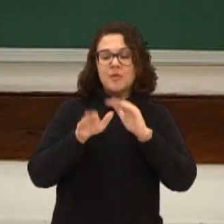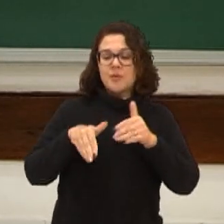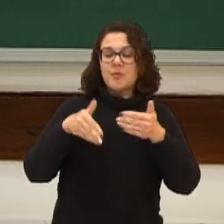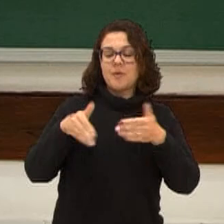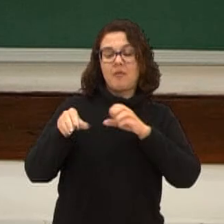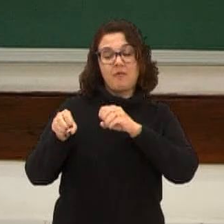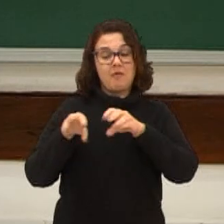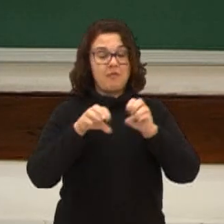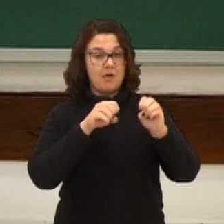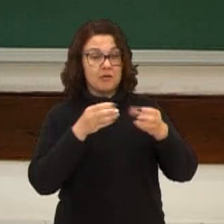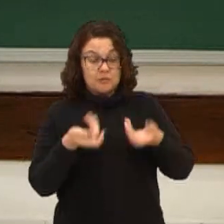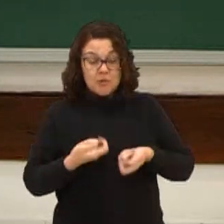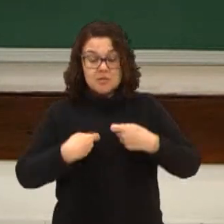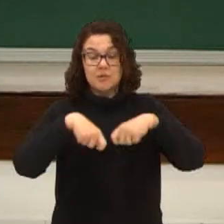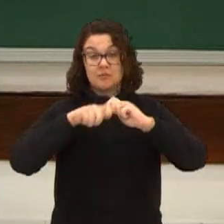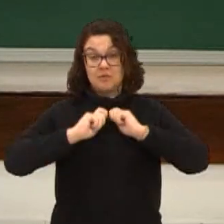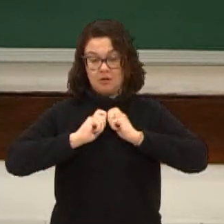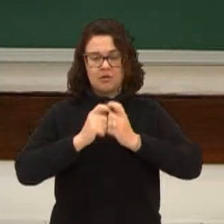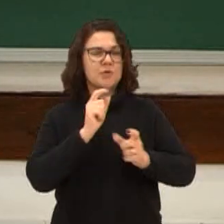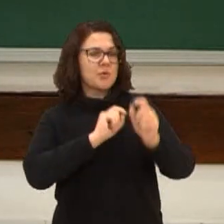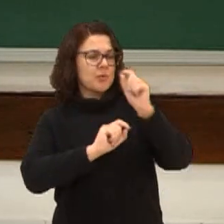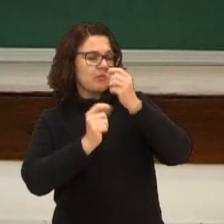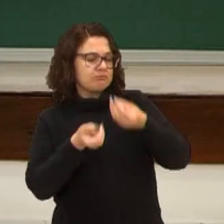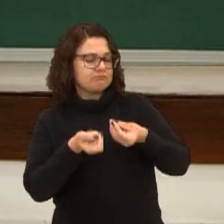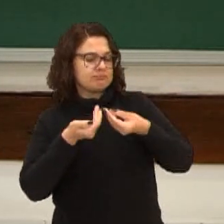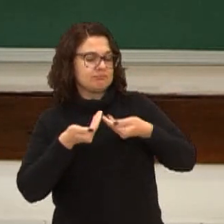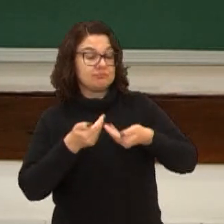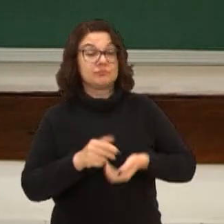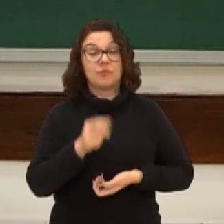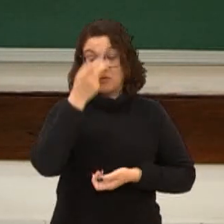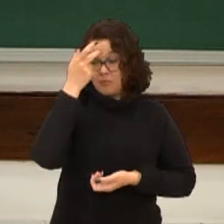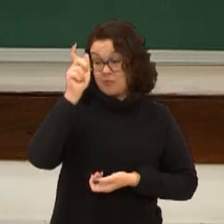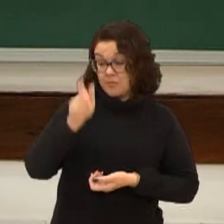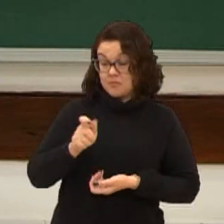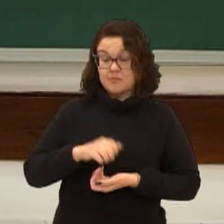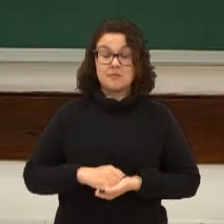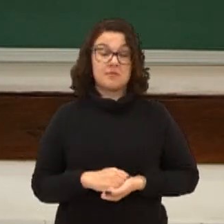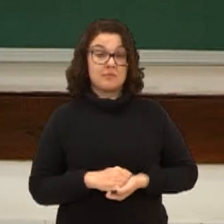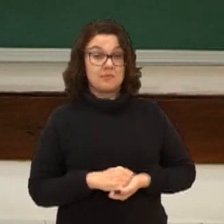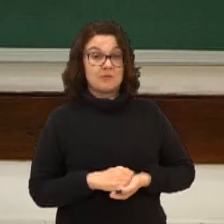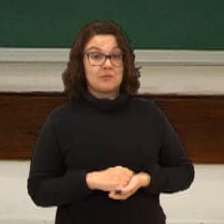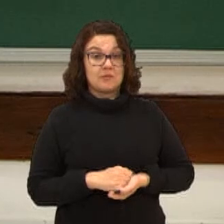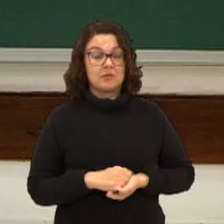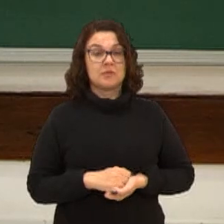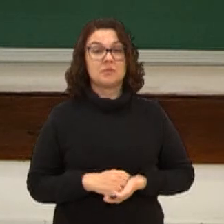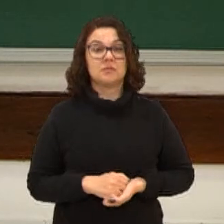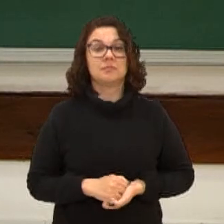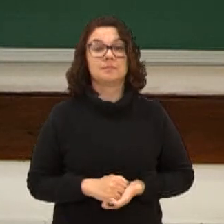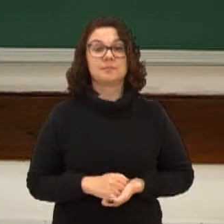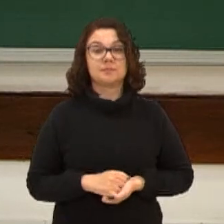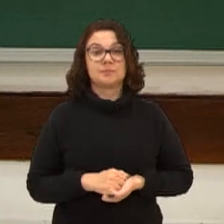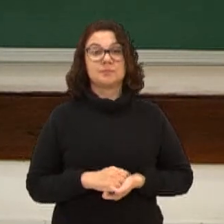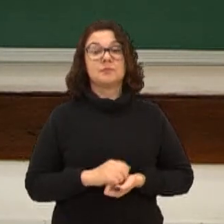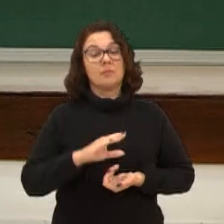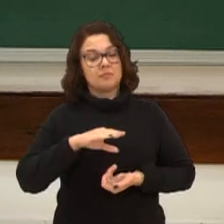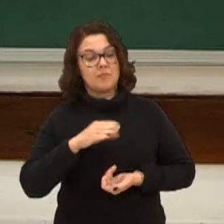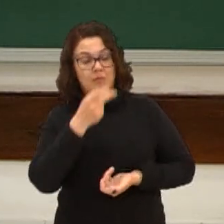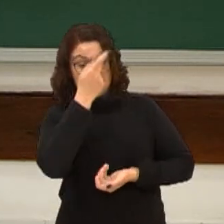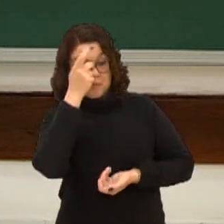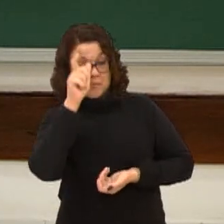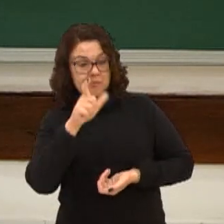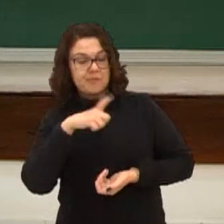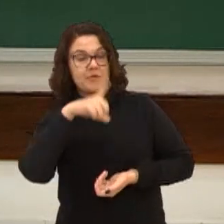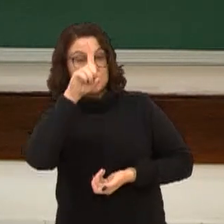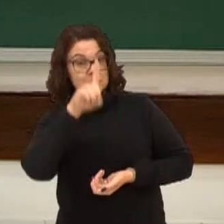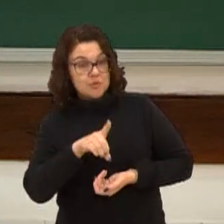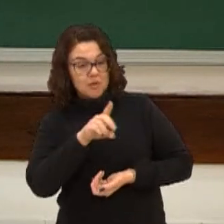a educação traz, o que a educação proporciona a uma pessoa, né, quando ela tem esse direito aí, quando